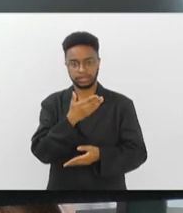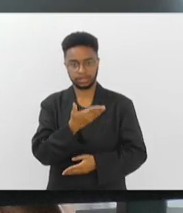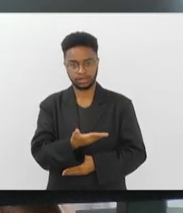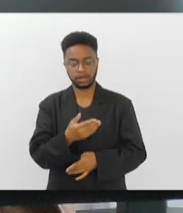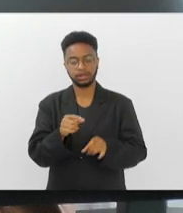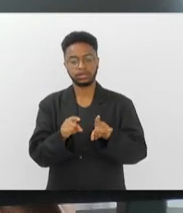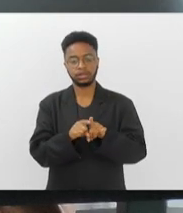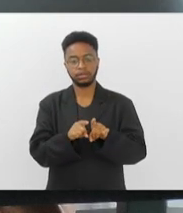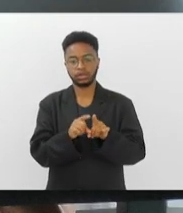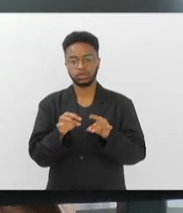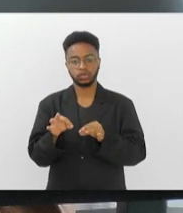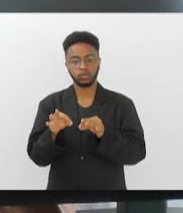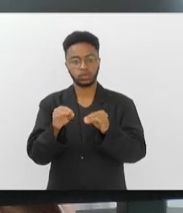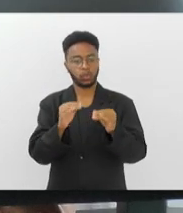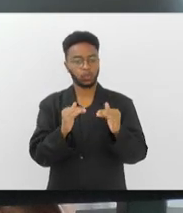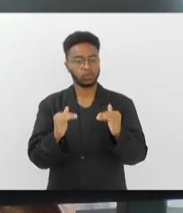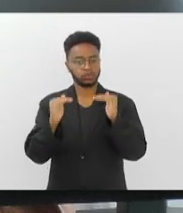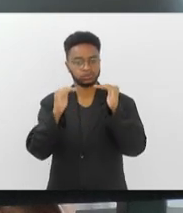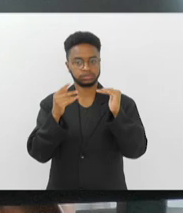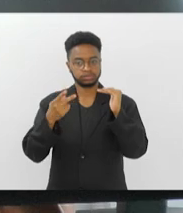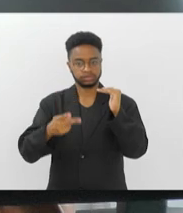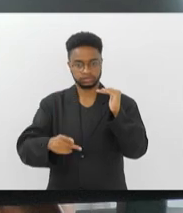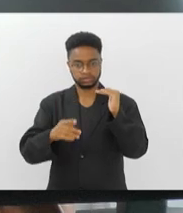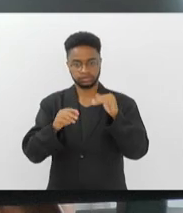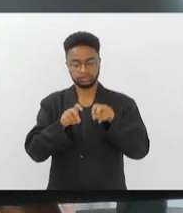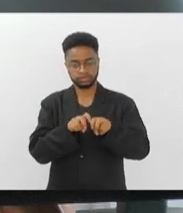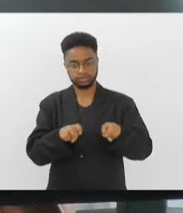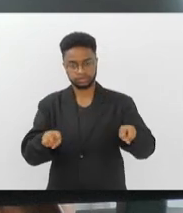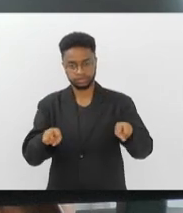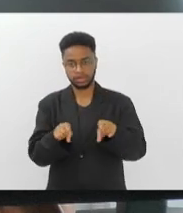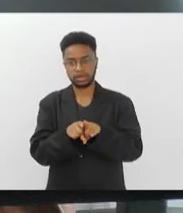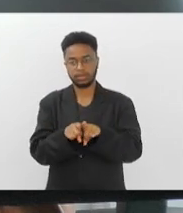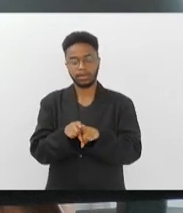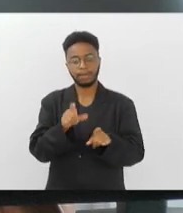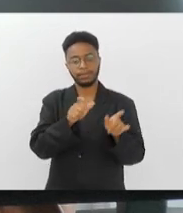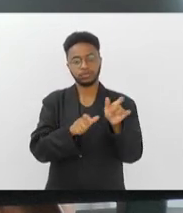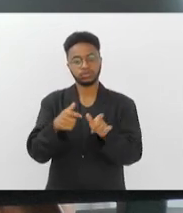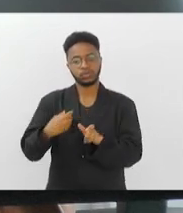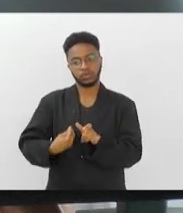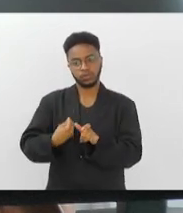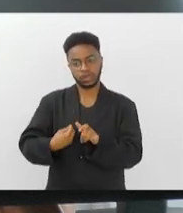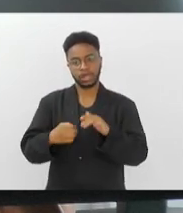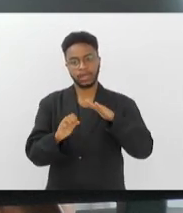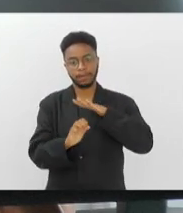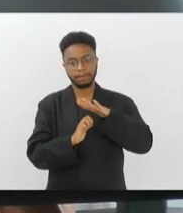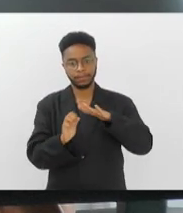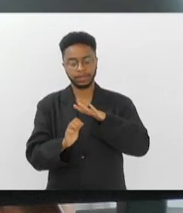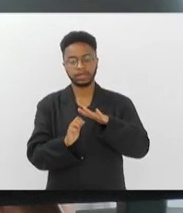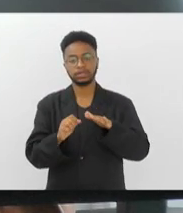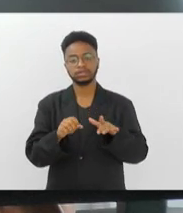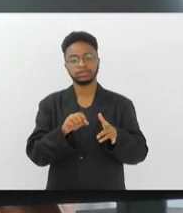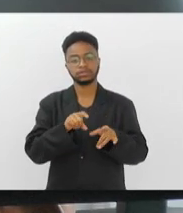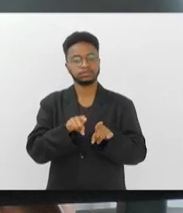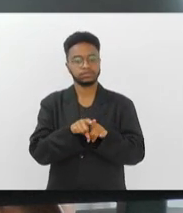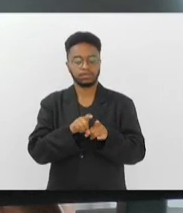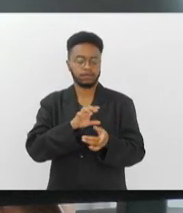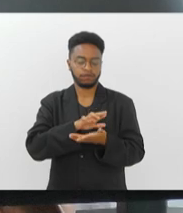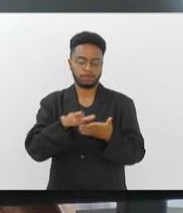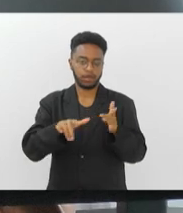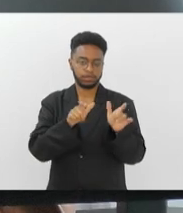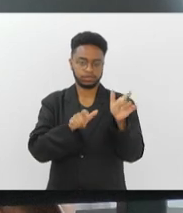todas as autoridades aqui à mesa, todos os presentes, empresários, autoridades na bancada, enfim.